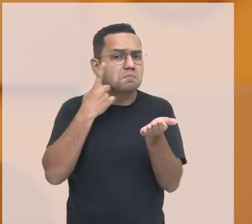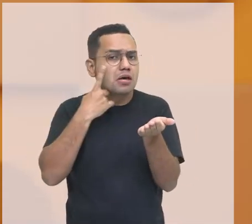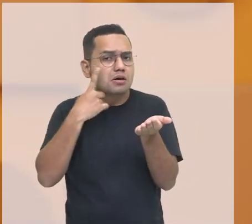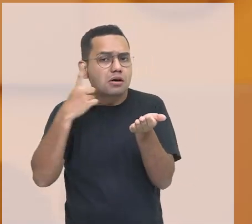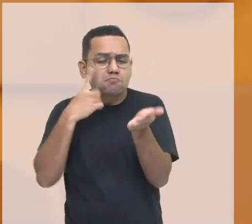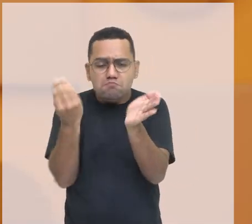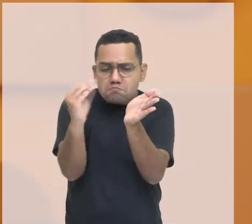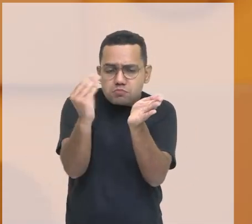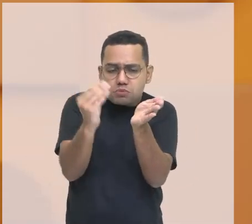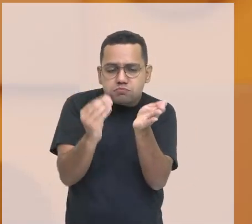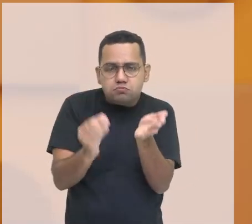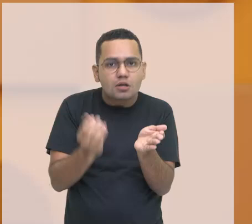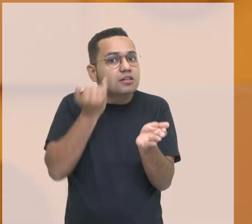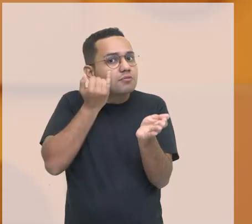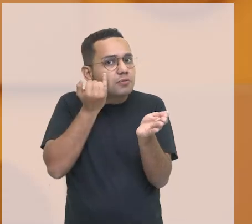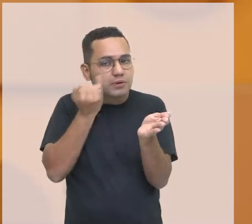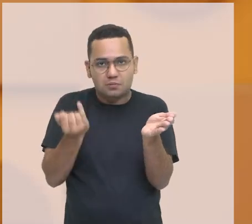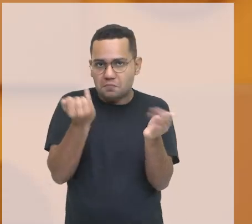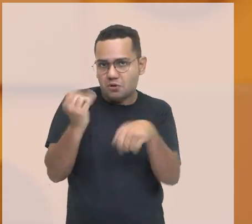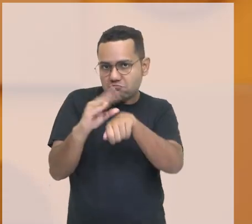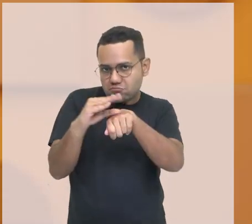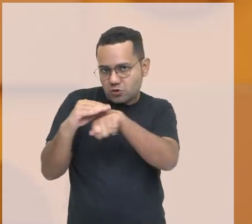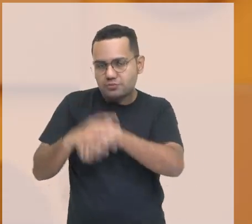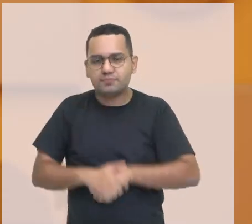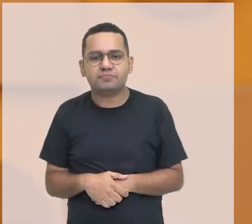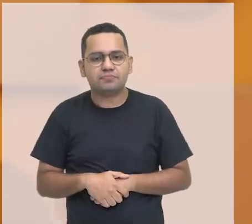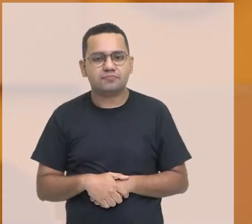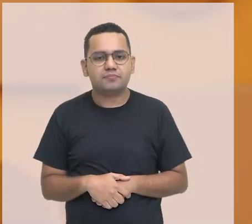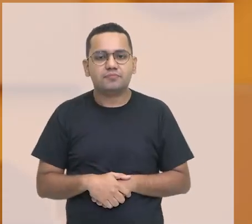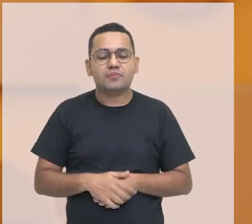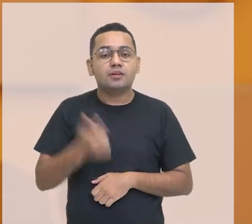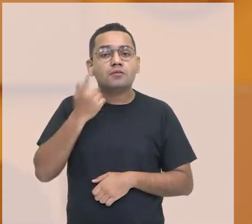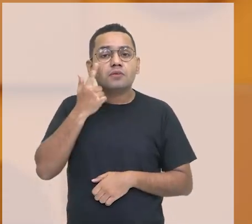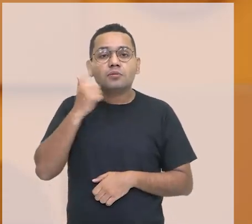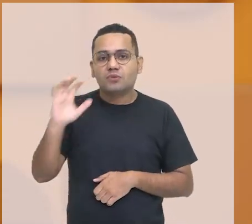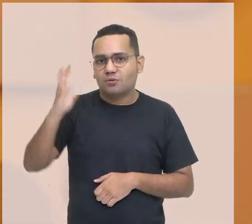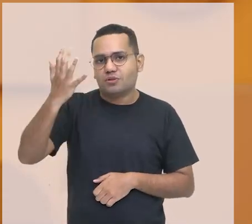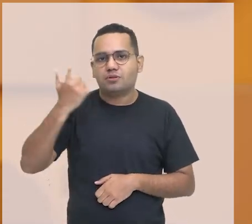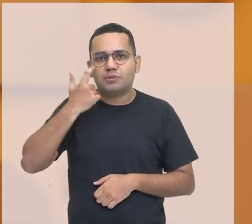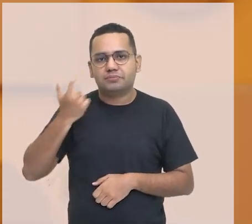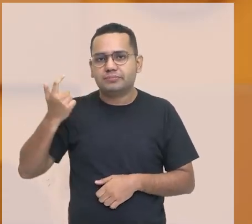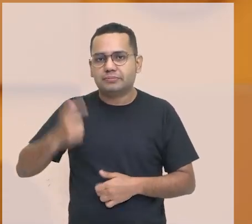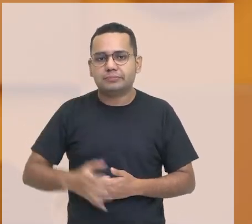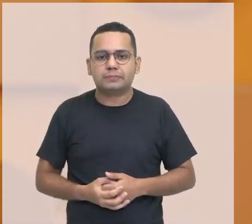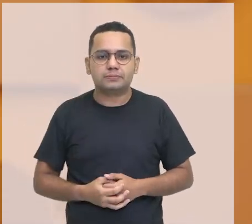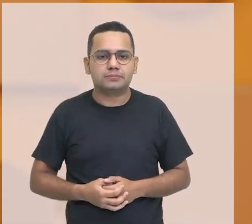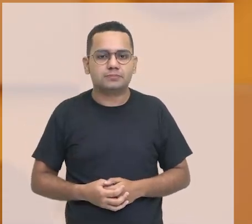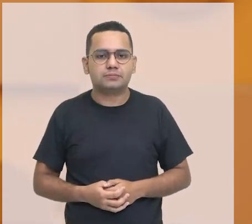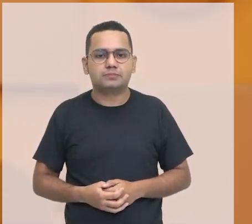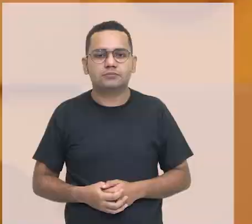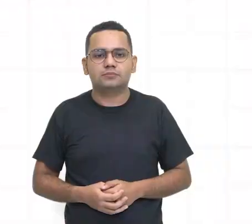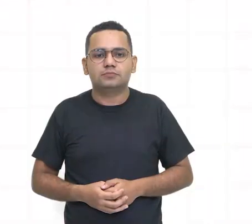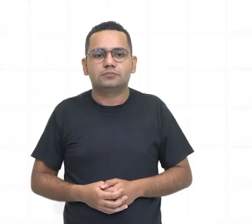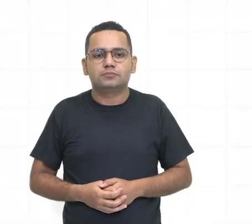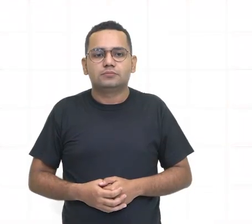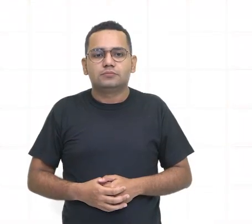gente vai começar a entender as causas da Segunda Guerra Mundial agora. Vamos ao texto, galera. Vamos